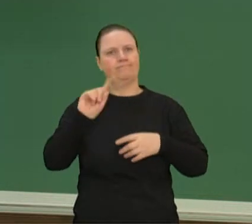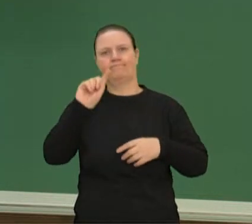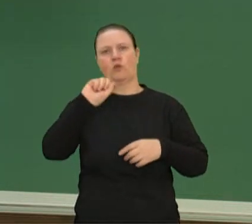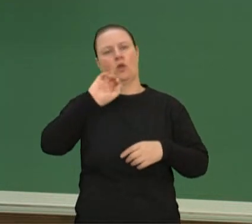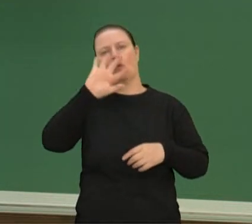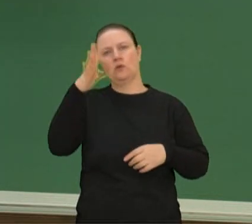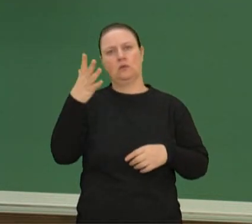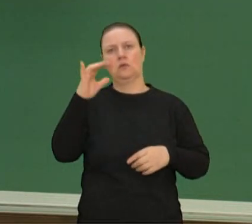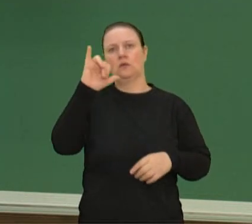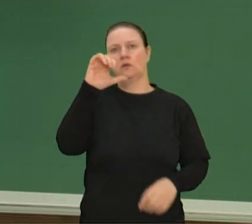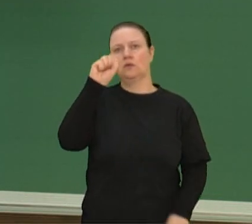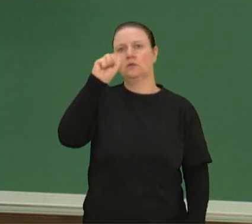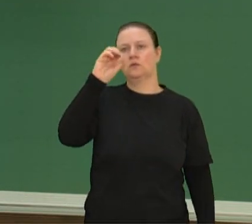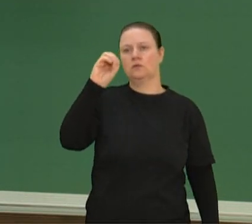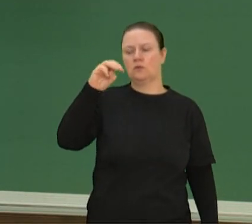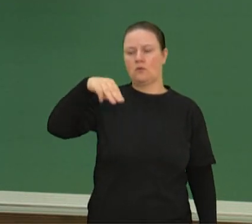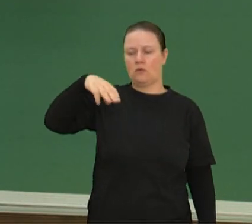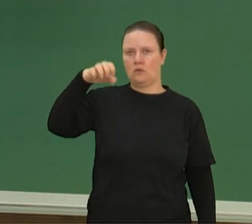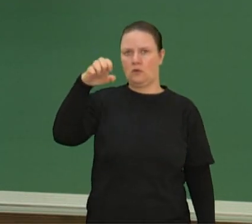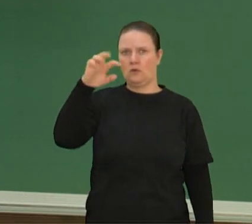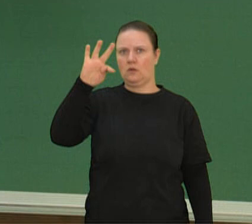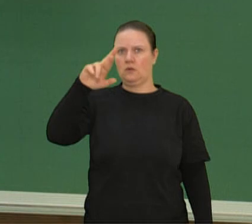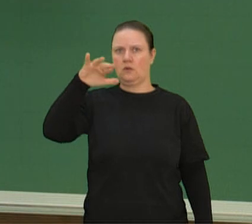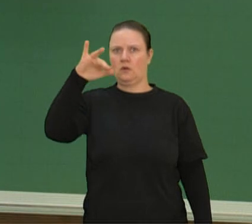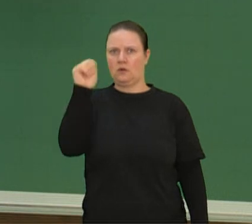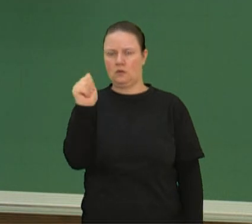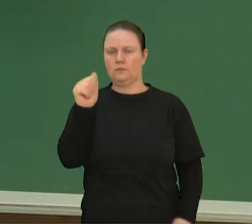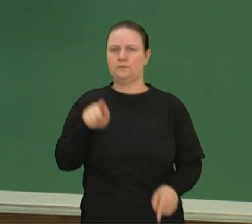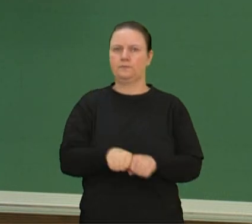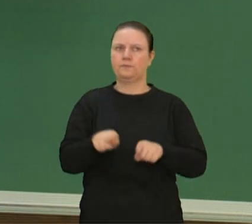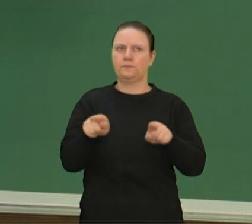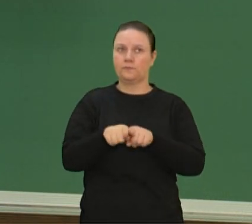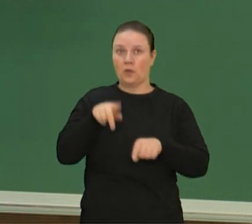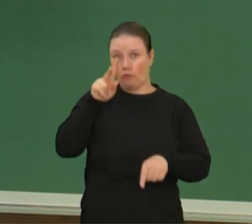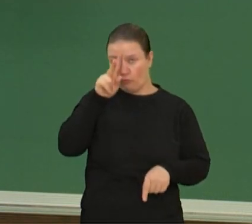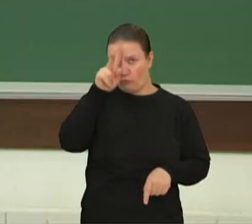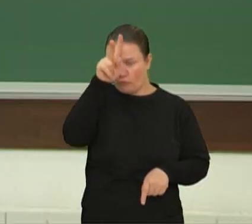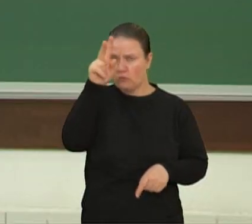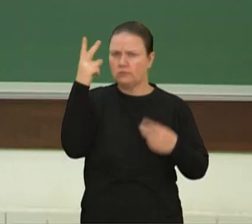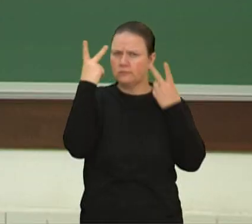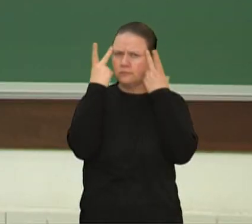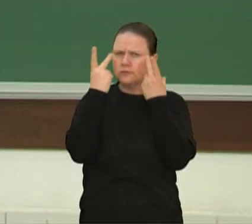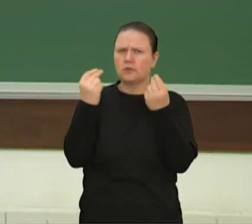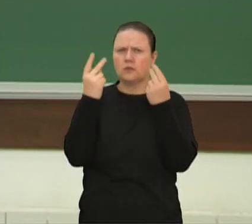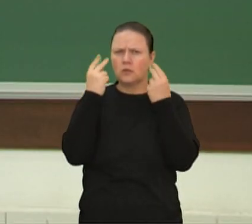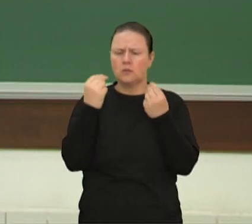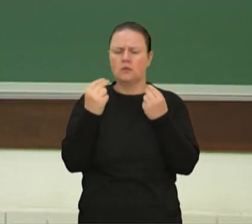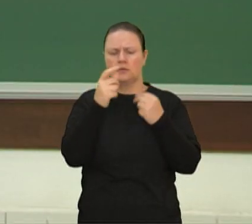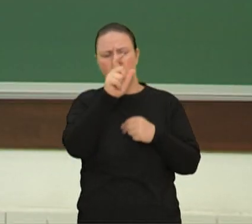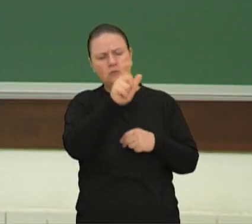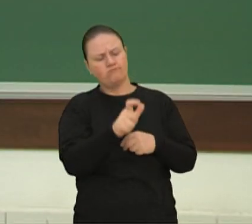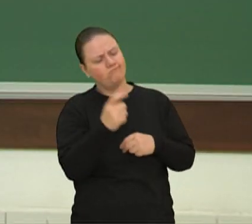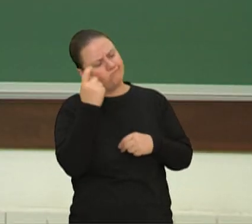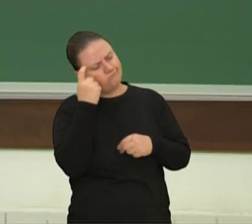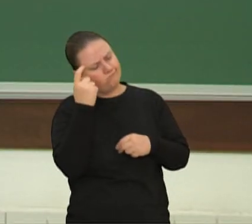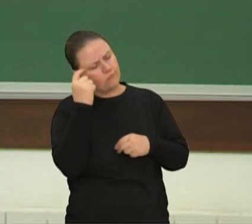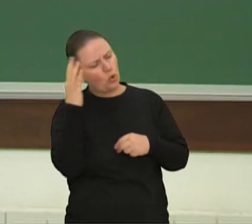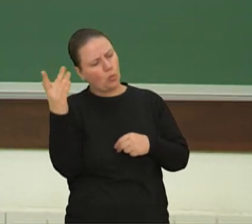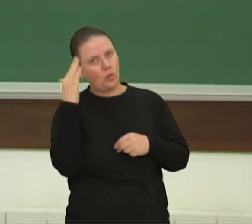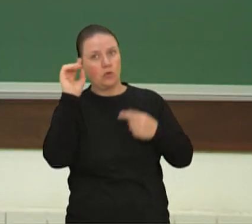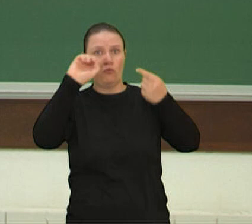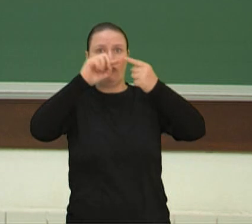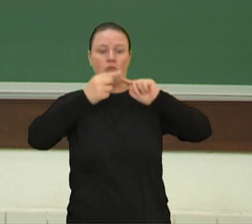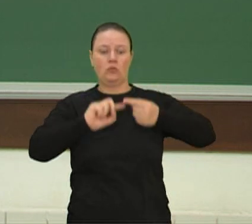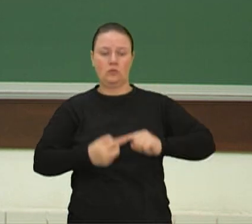Aí, isométrica. Quando falamos sobre força, normalmente as pessoas associam a força